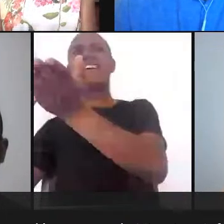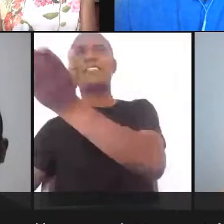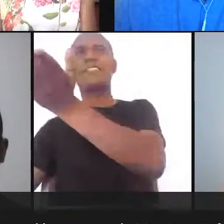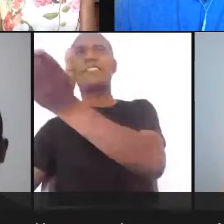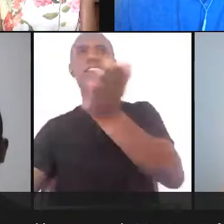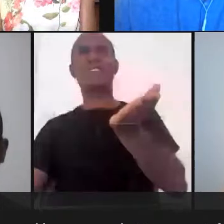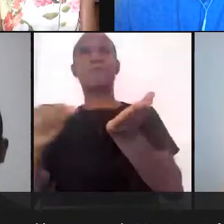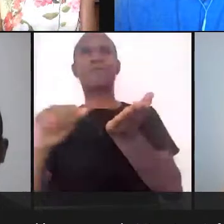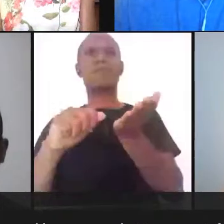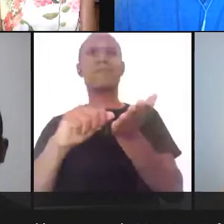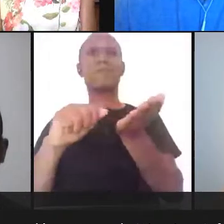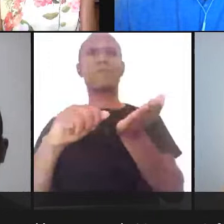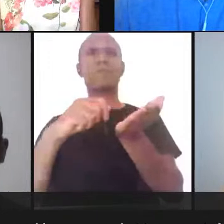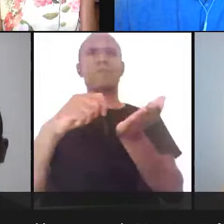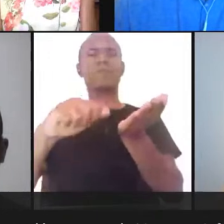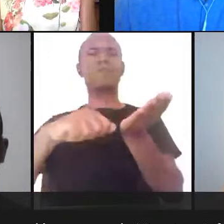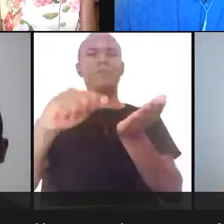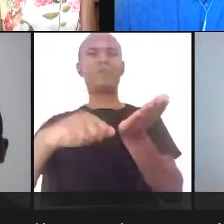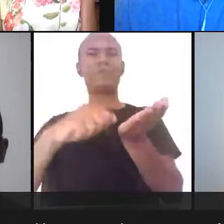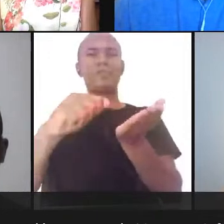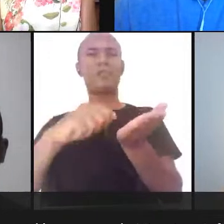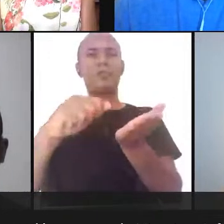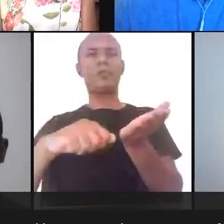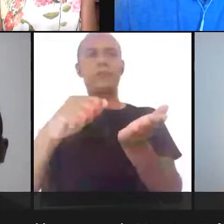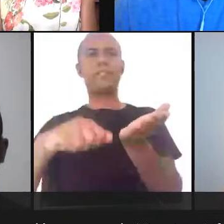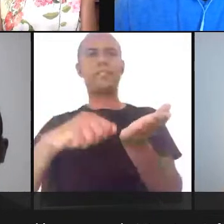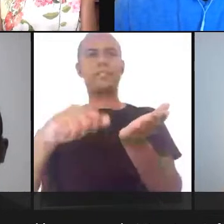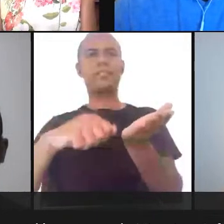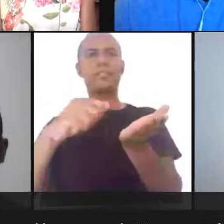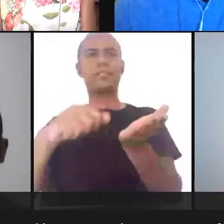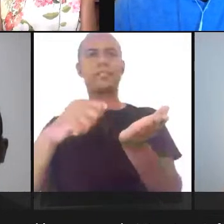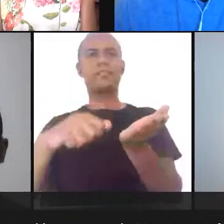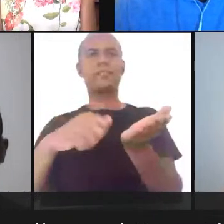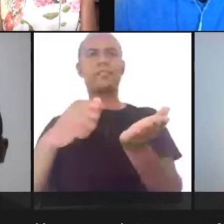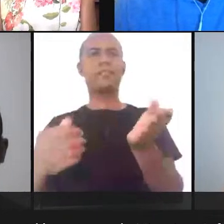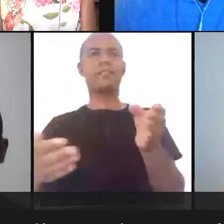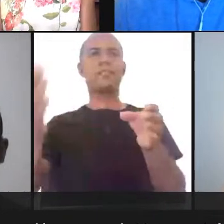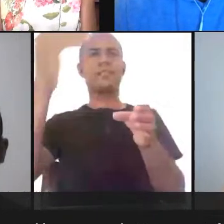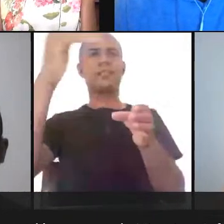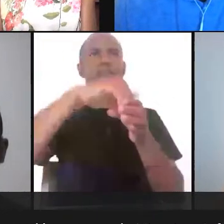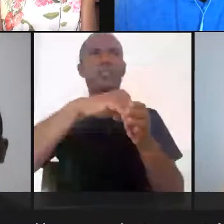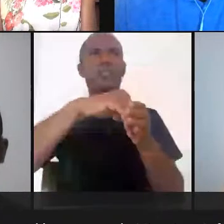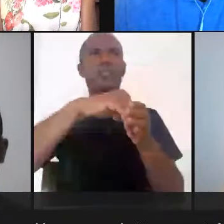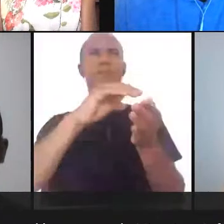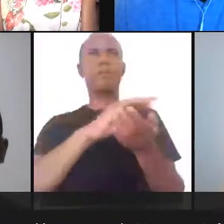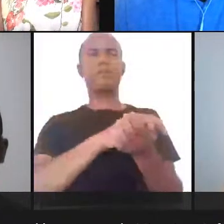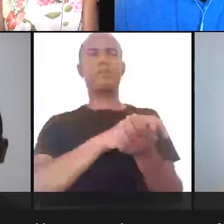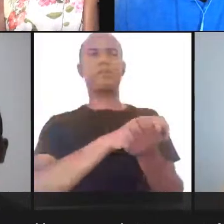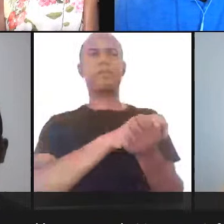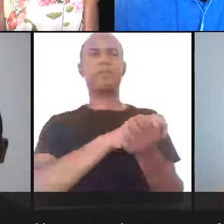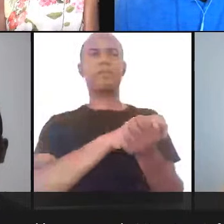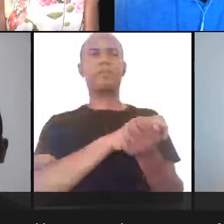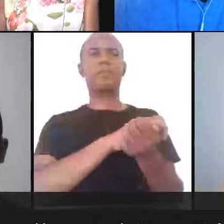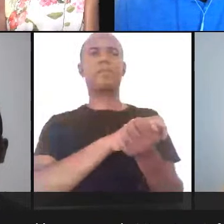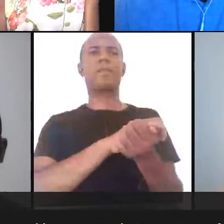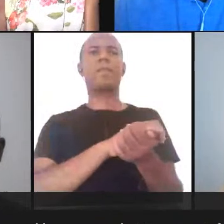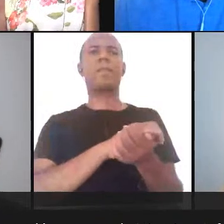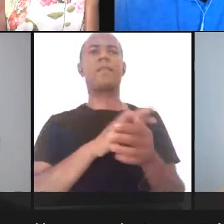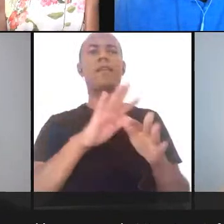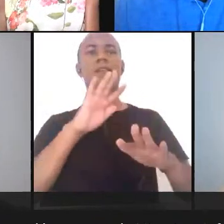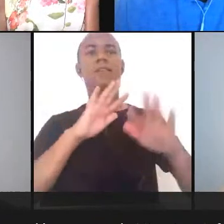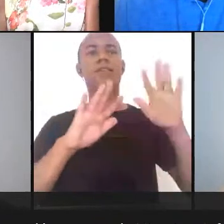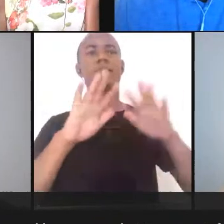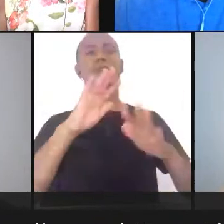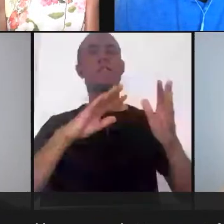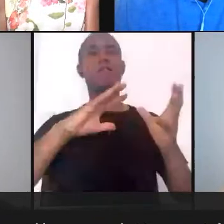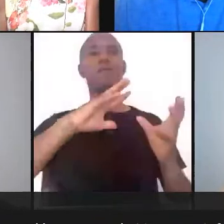tipo de narrativas ou para esse tipo de universo com mais atenção. E é pensar nisso, certamente, que o Filho Manjado